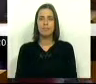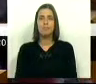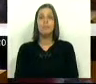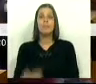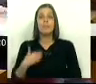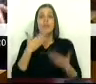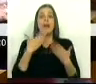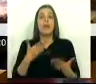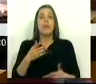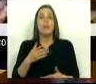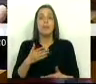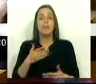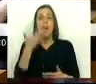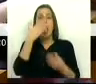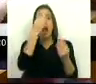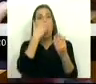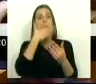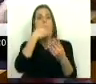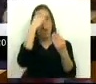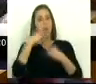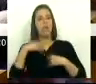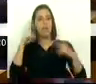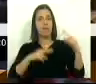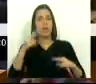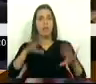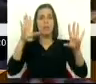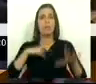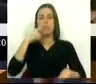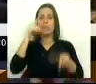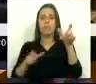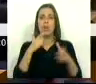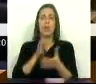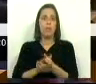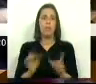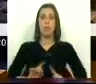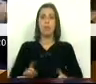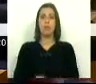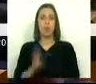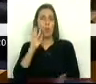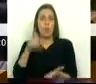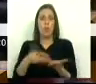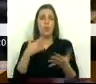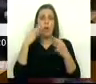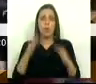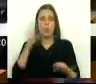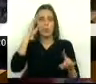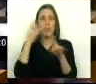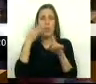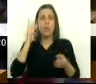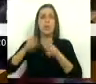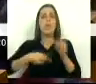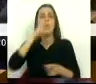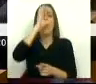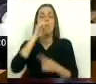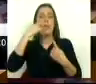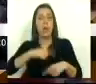Eu agradeço a sua aula de finanças, Sr. Primeiro-Ministro, mas eu julgo que os portugueses não vão agradecer o resultado concreto daquilo que